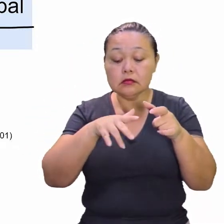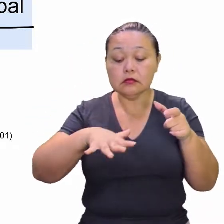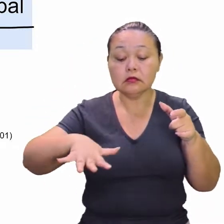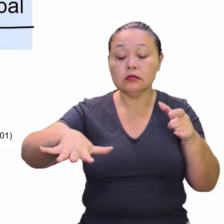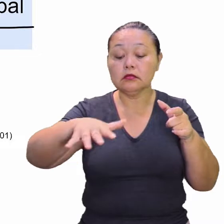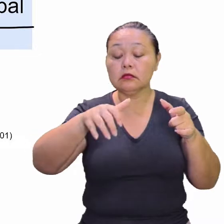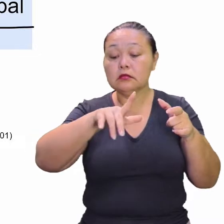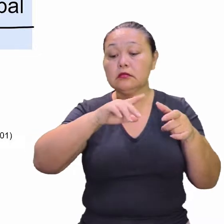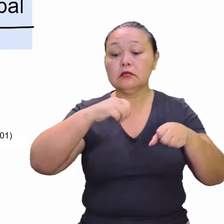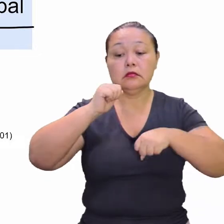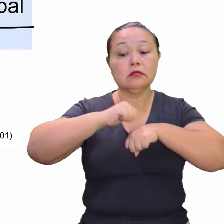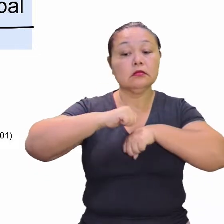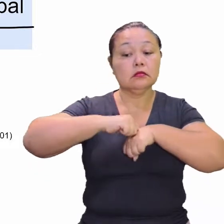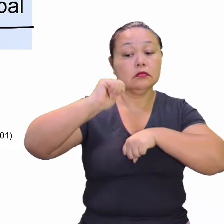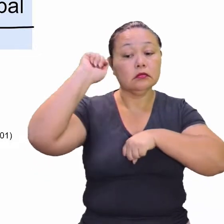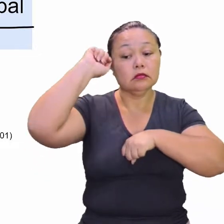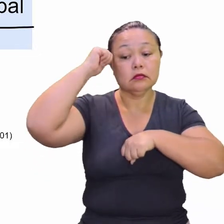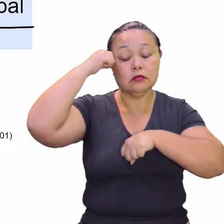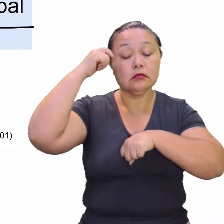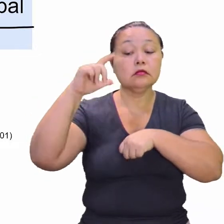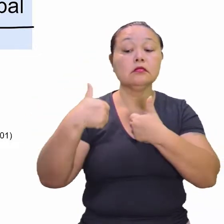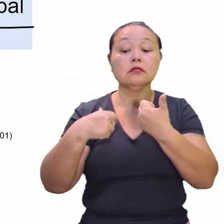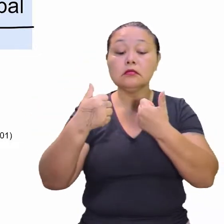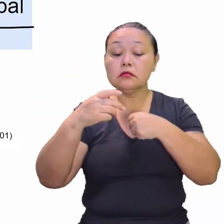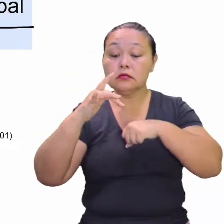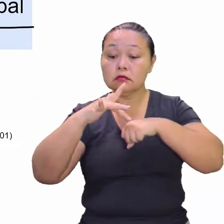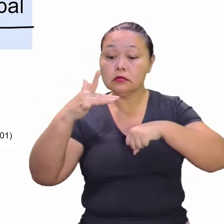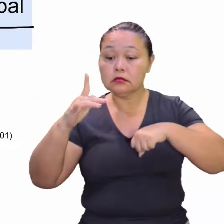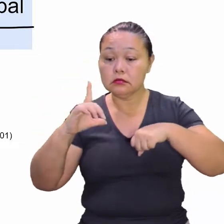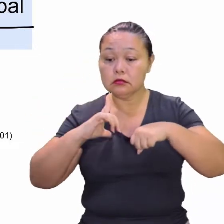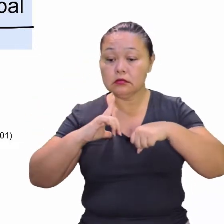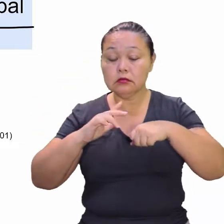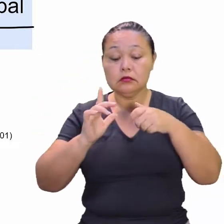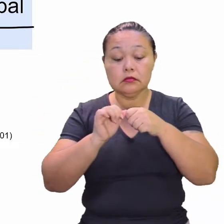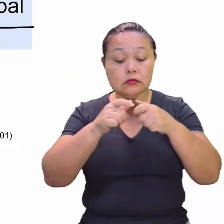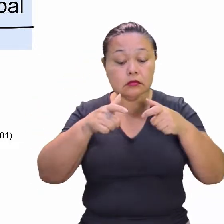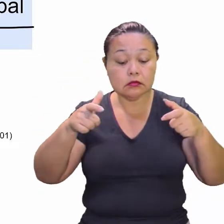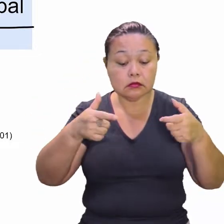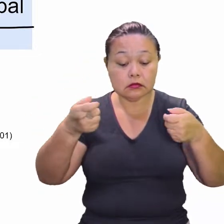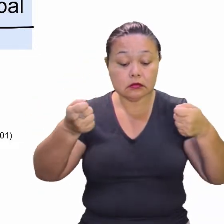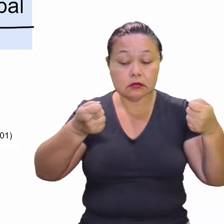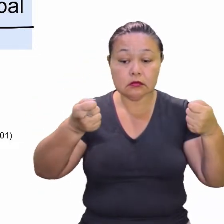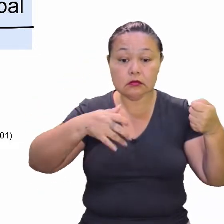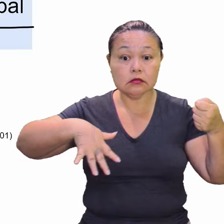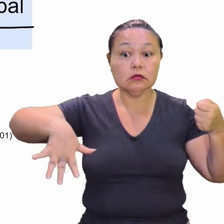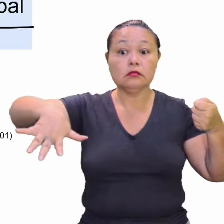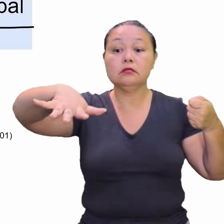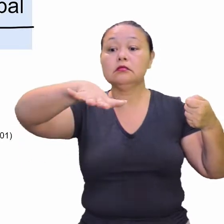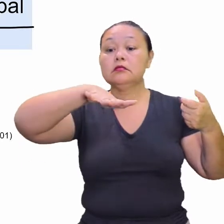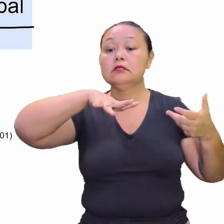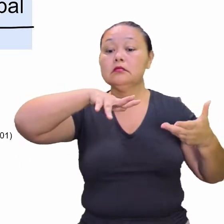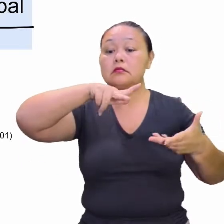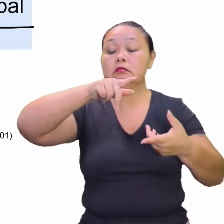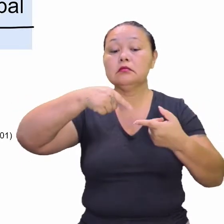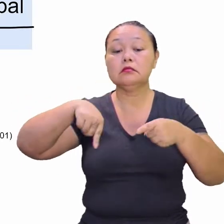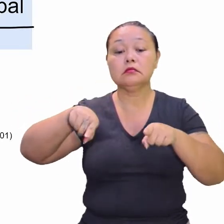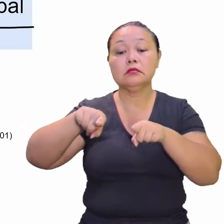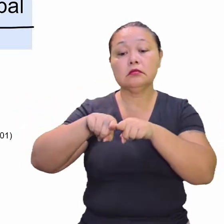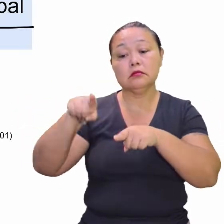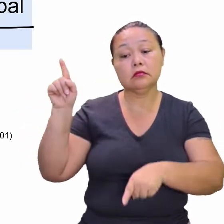grande reserva de casterita, não é isso? O maior garimpo de céu aberto do mundo.